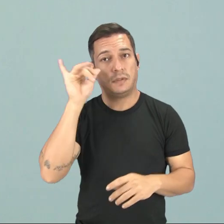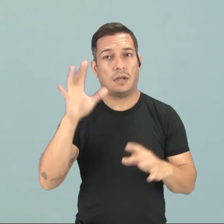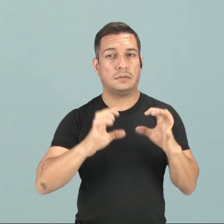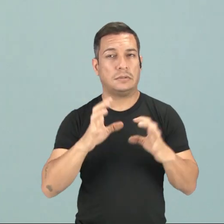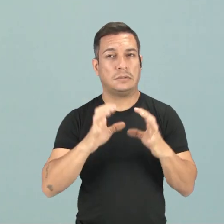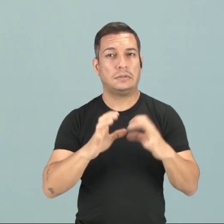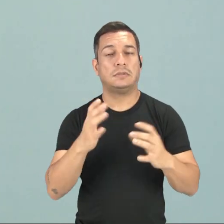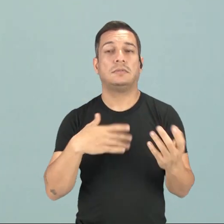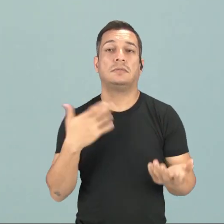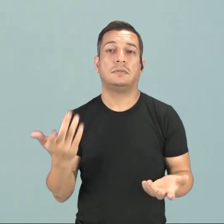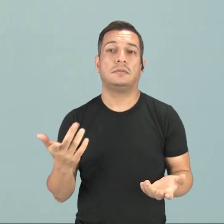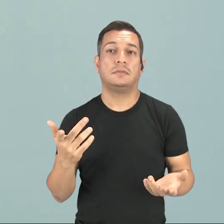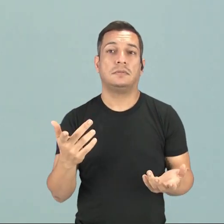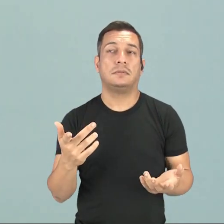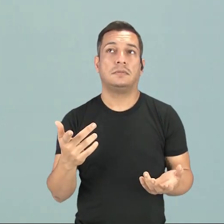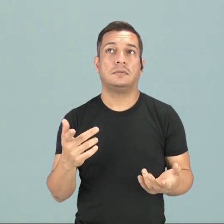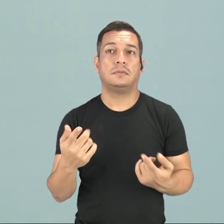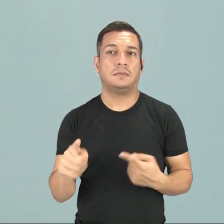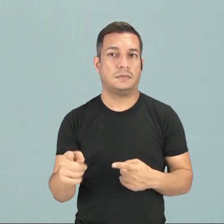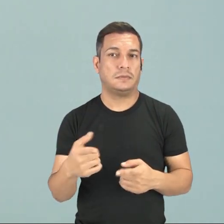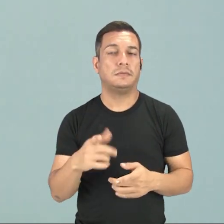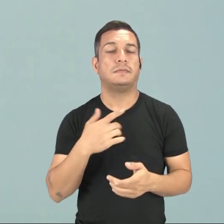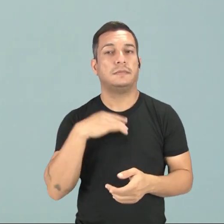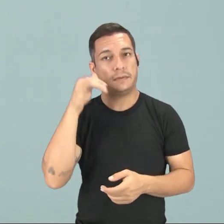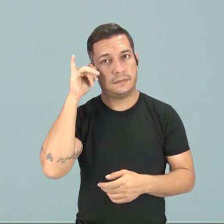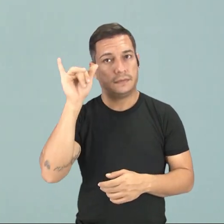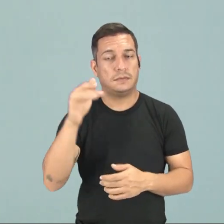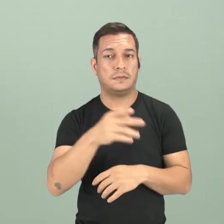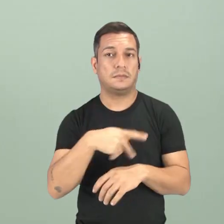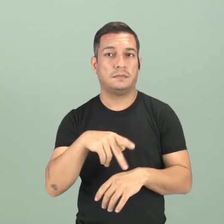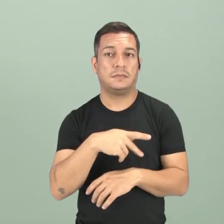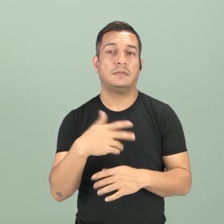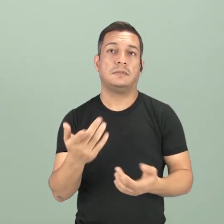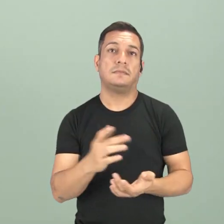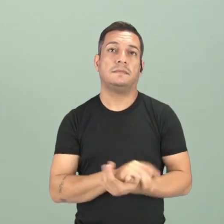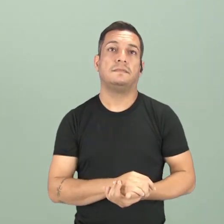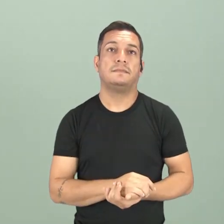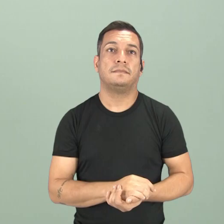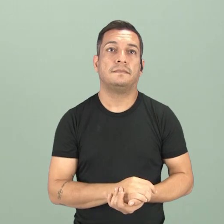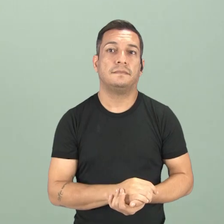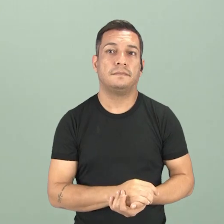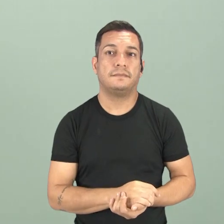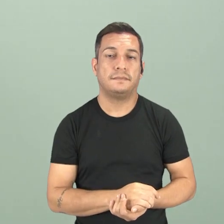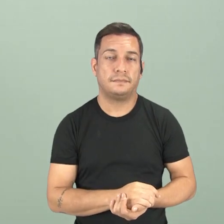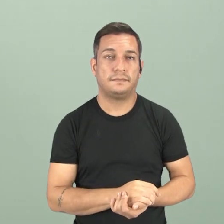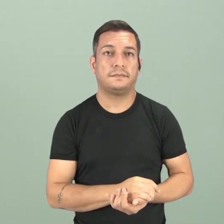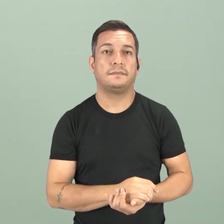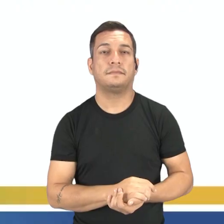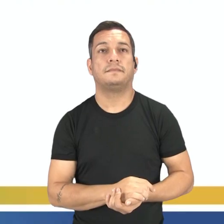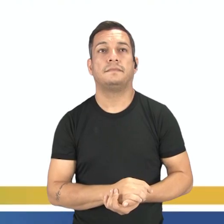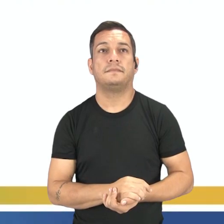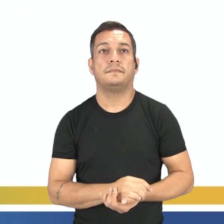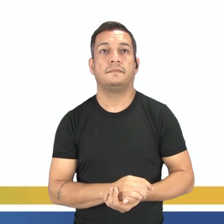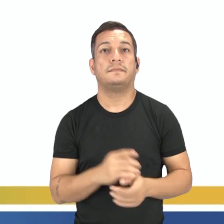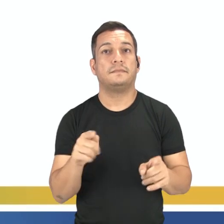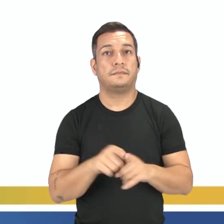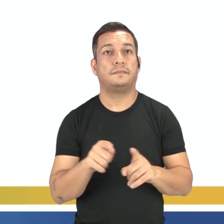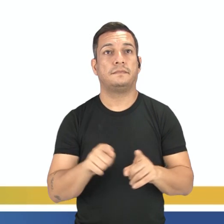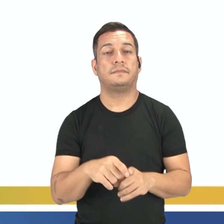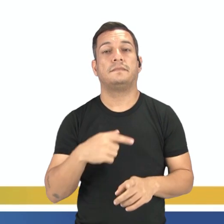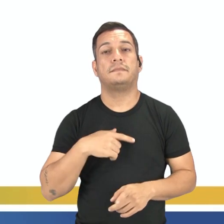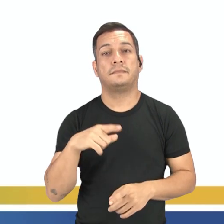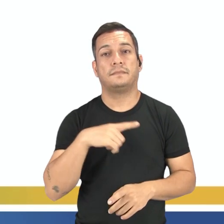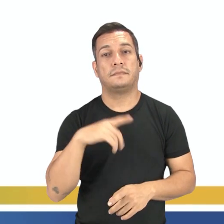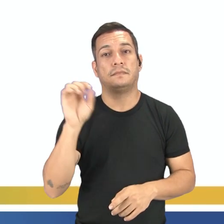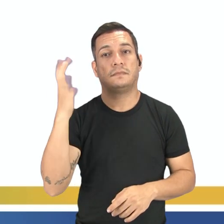isso não condiz com essas provocações de alguns países que tentam fazer isso. E aí, isso também